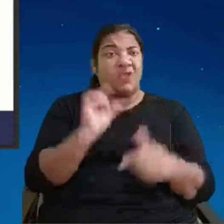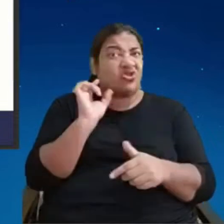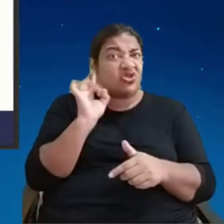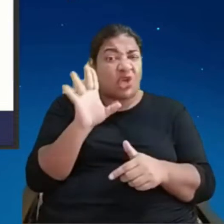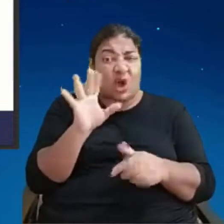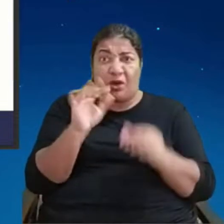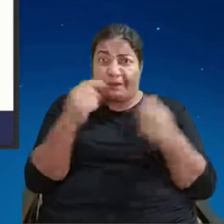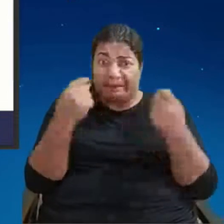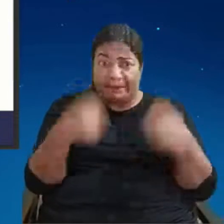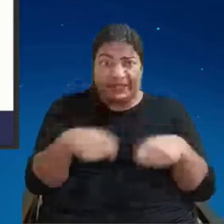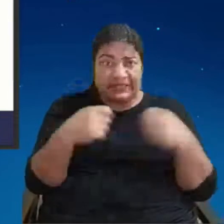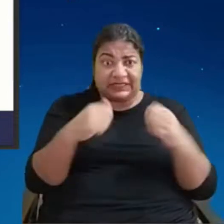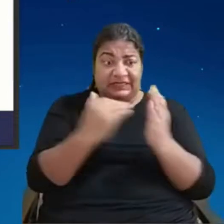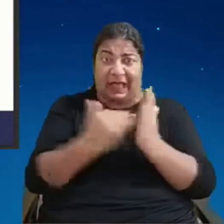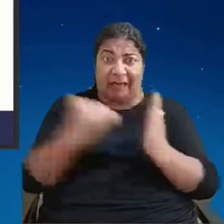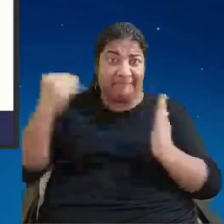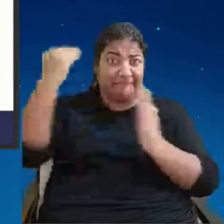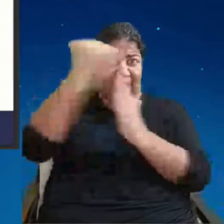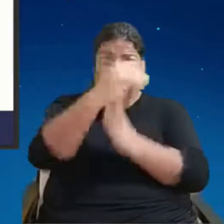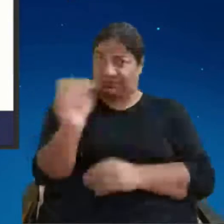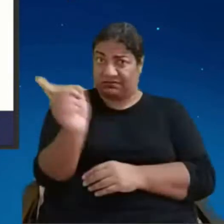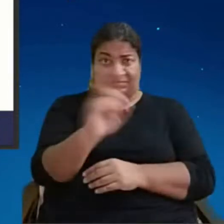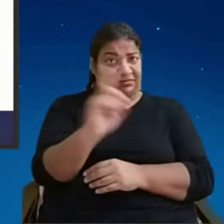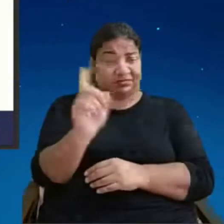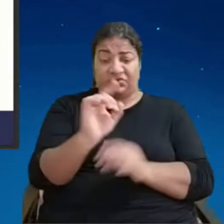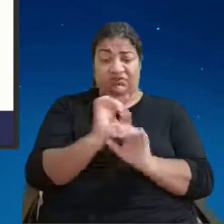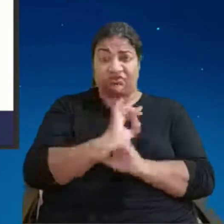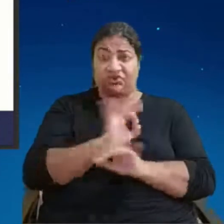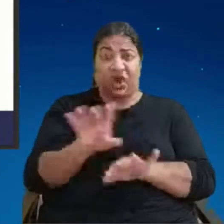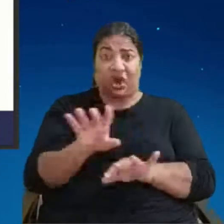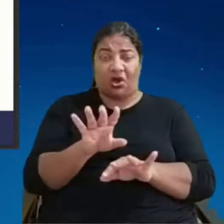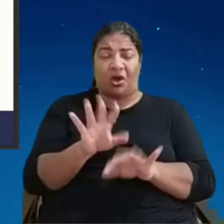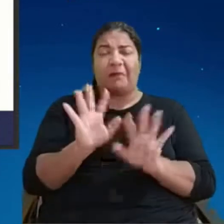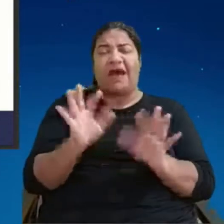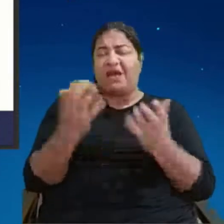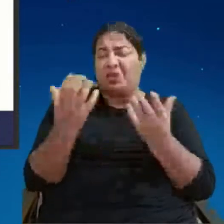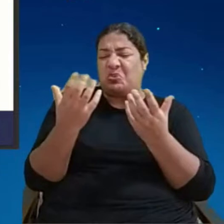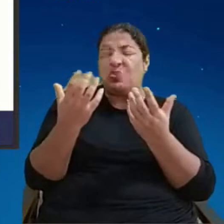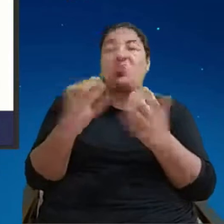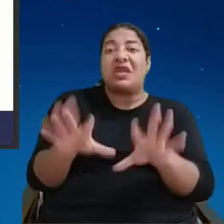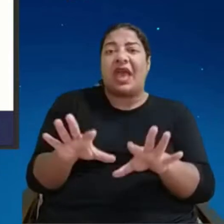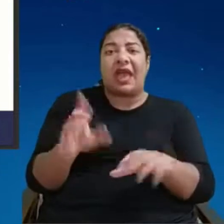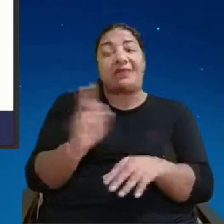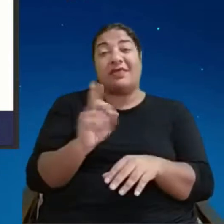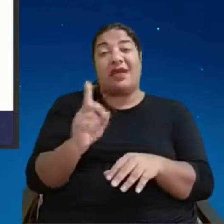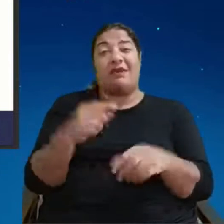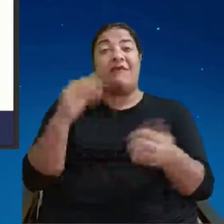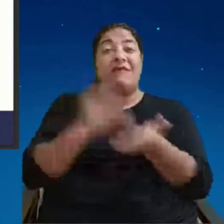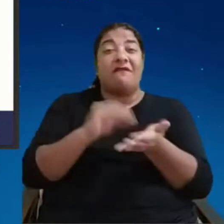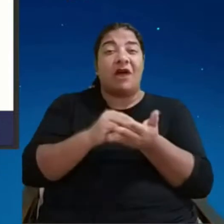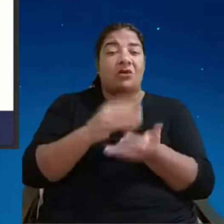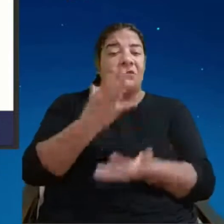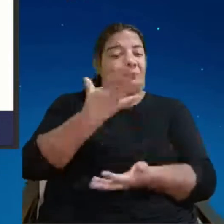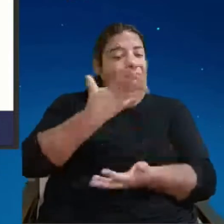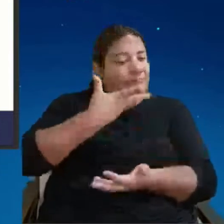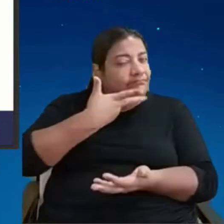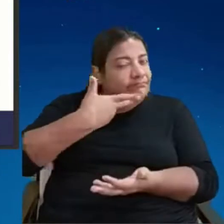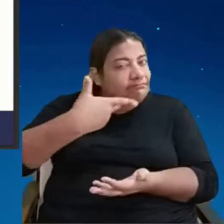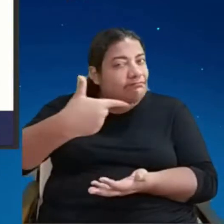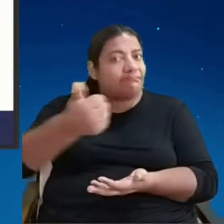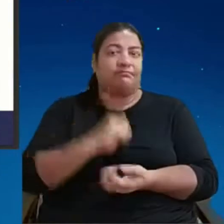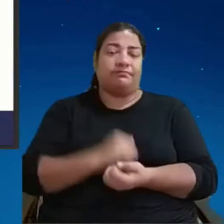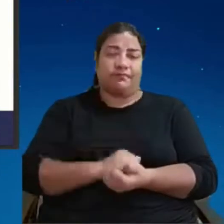quer fazer um a mais. Mas não é que ele não queira, ele não é conquistado para isso. Então, assim, como é que a